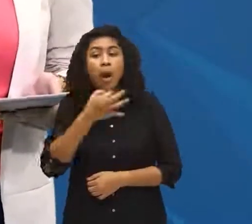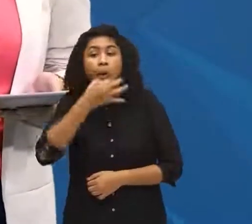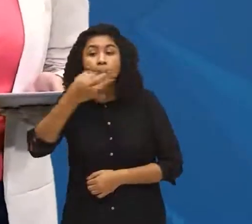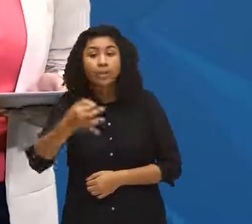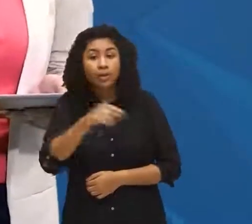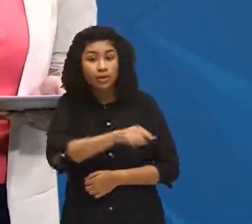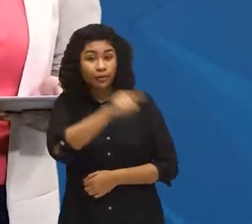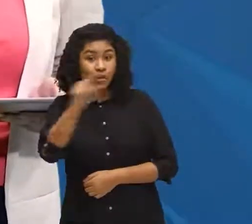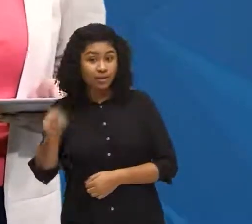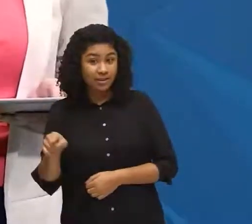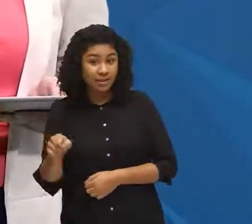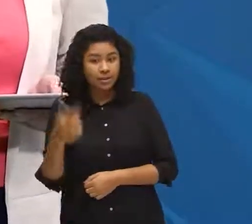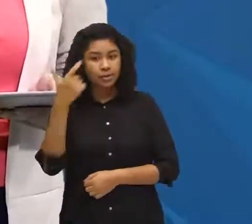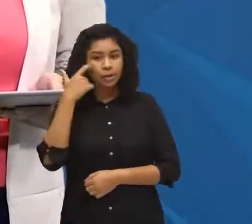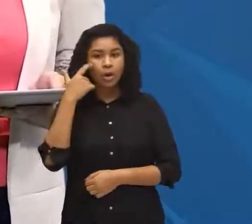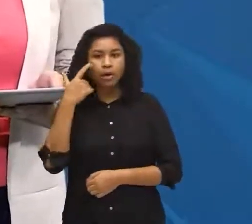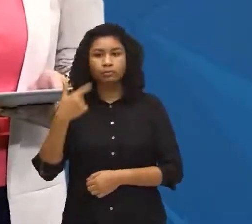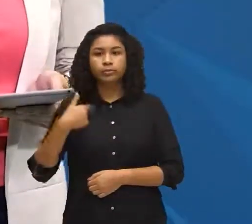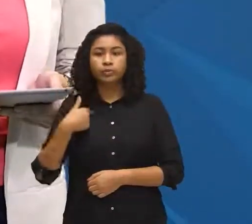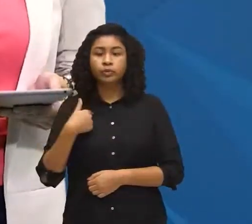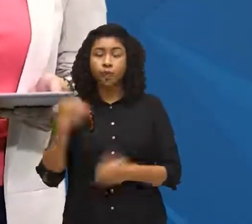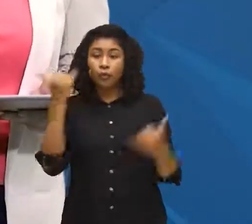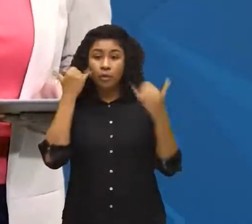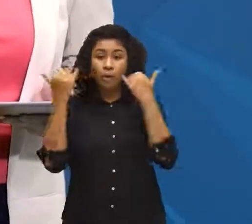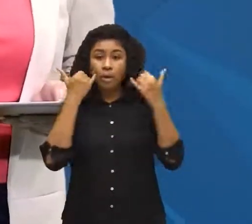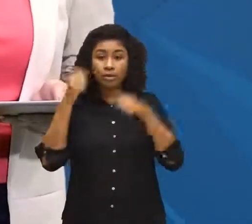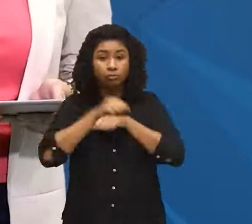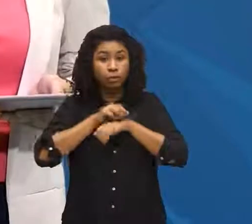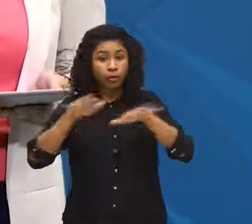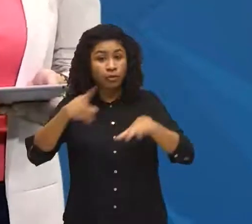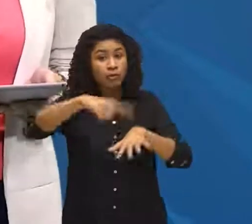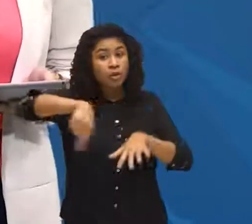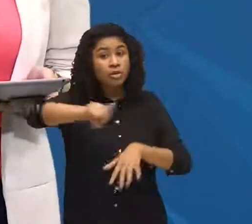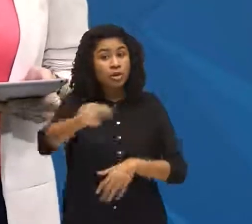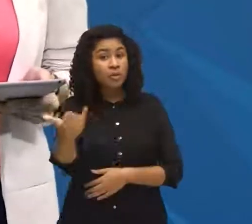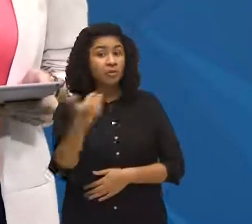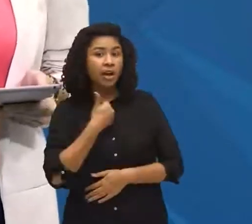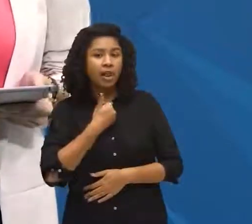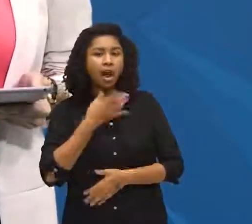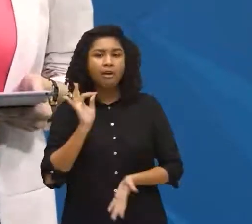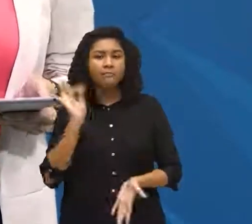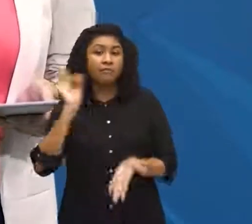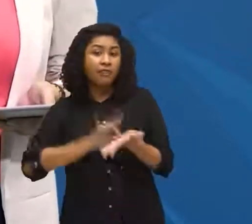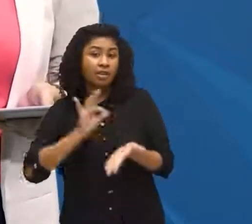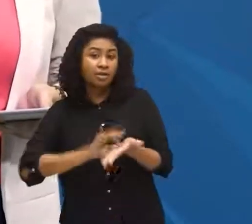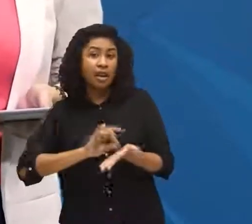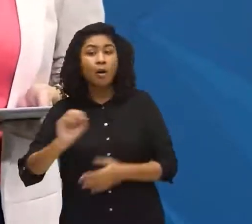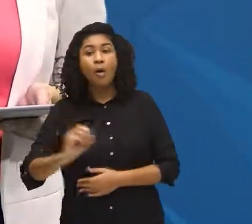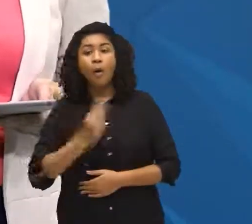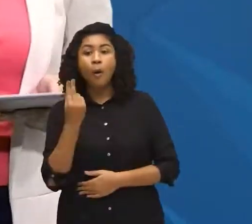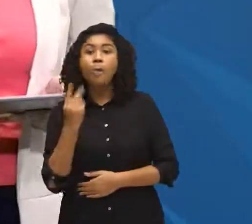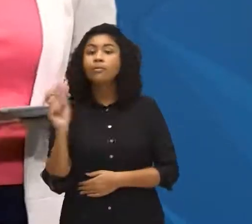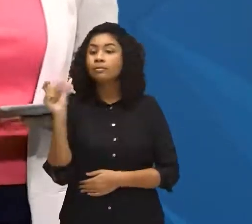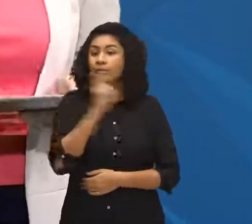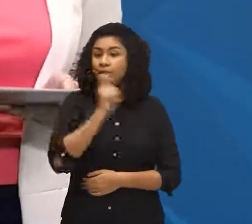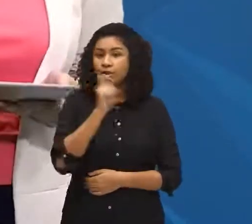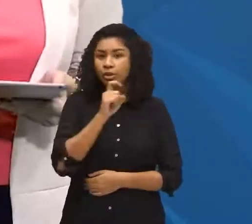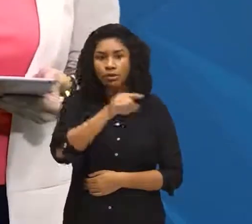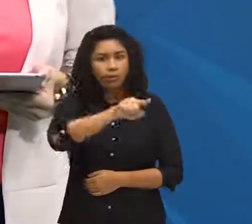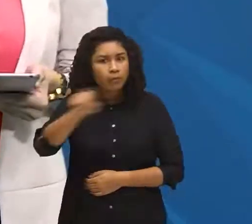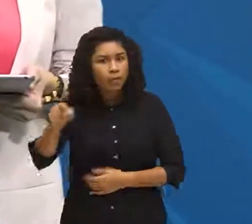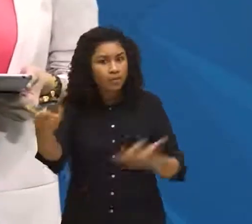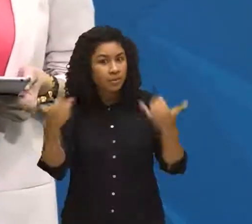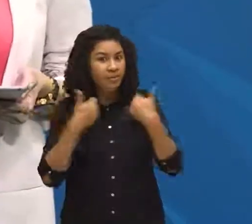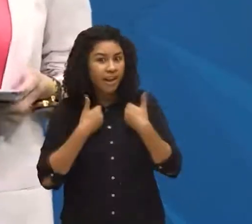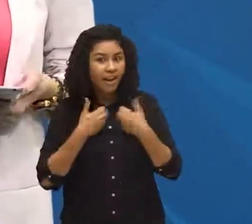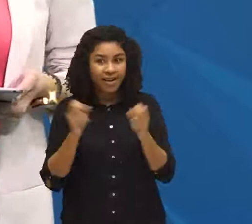e vocês vão me dizer se elas são fato ou fake. Fato se for verdadeiro e fake se você não. Isso aí é falso, gente. Isso